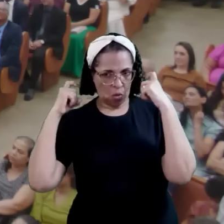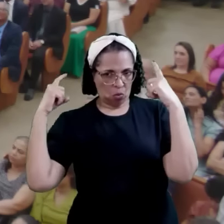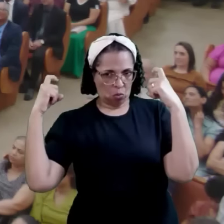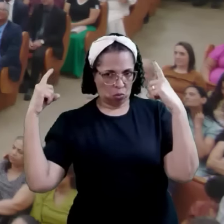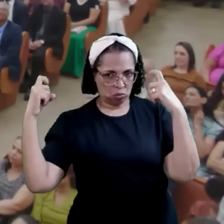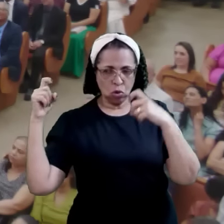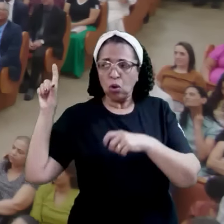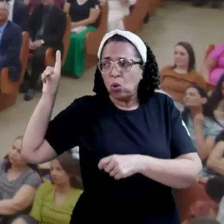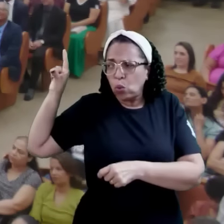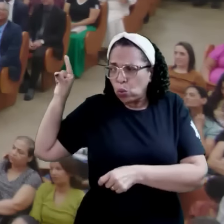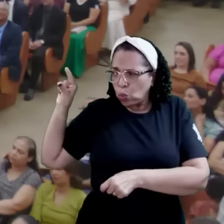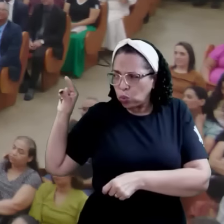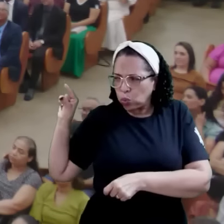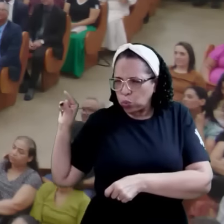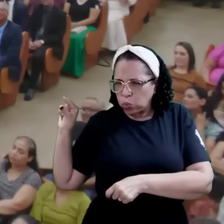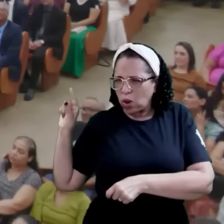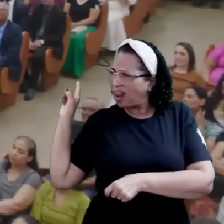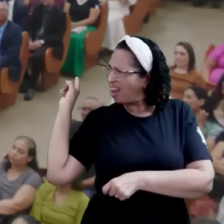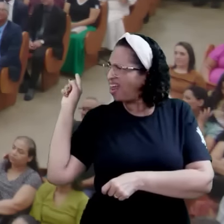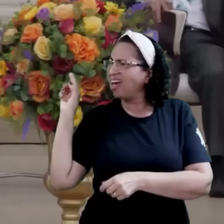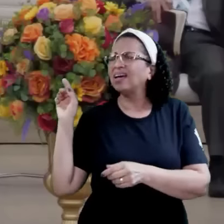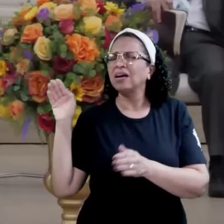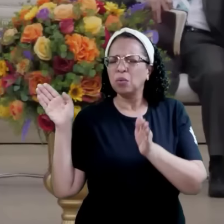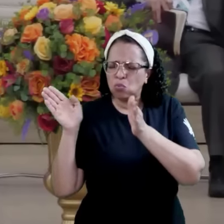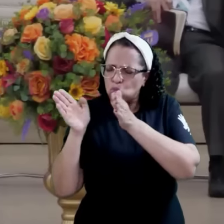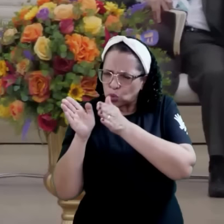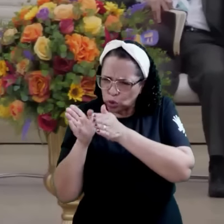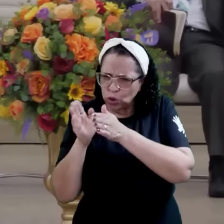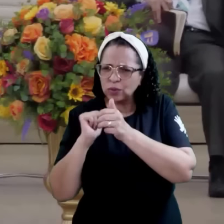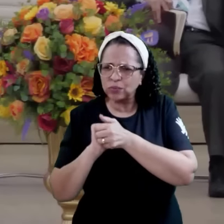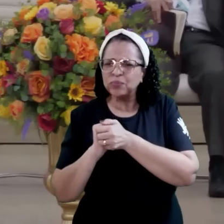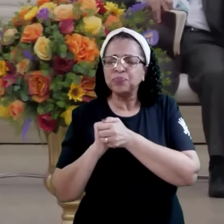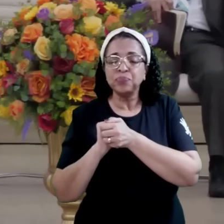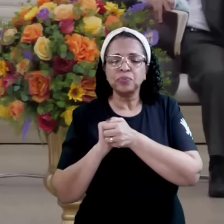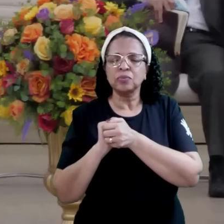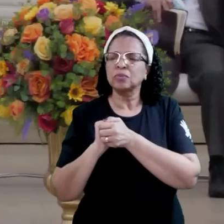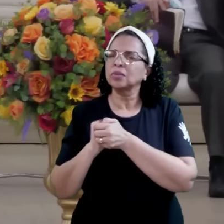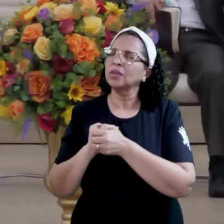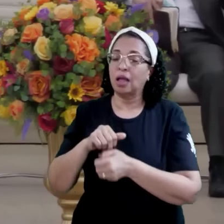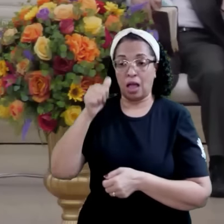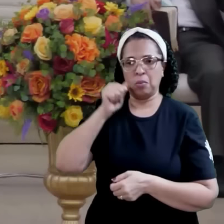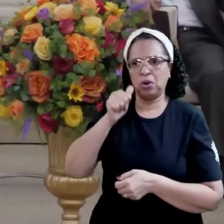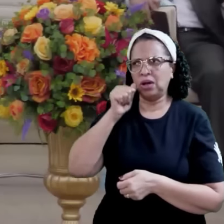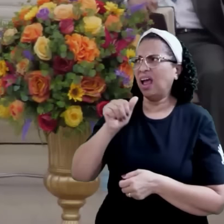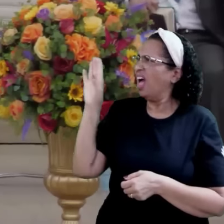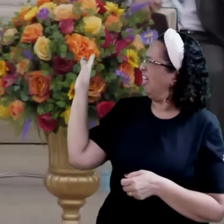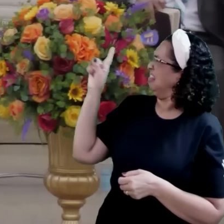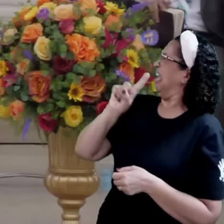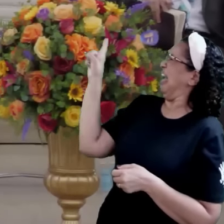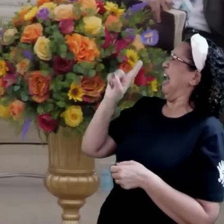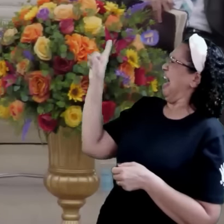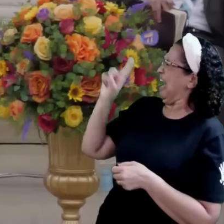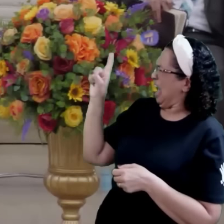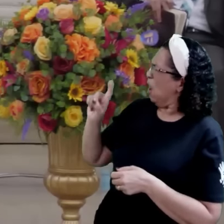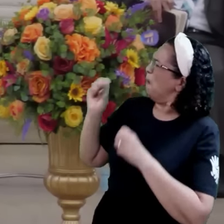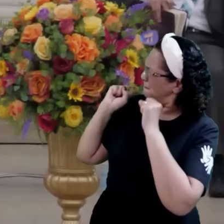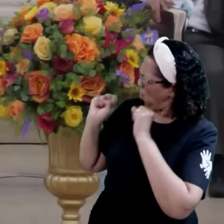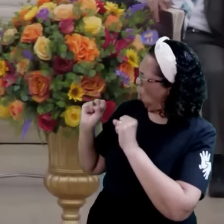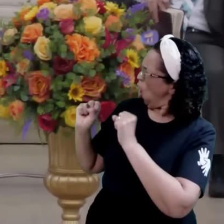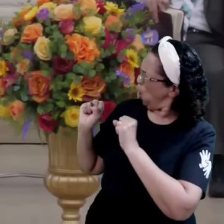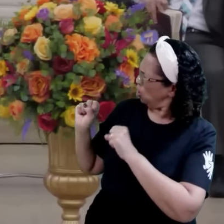não tem muita gente dá para falar sem som não não pastor eu pediria pro senhor se dá pro senhor erguer um pouquinho mais o